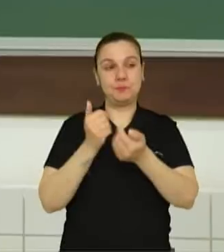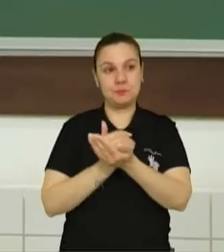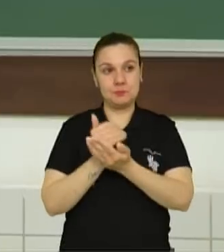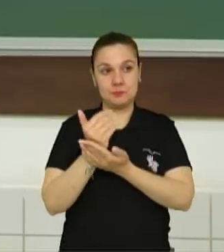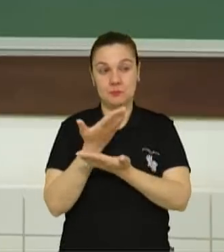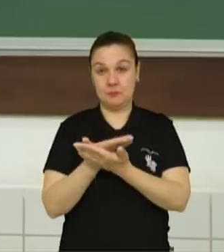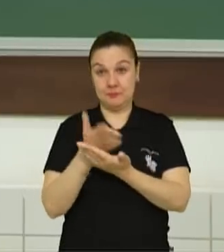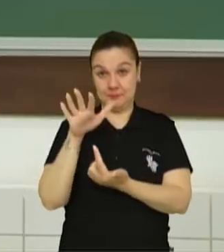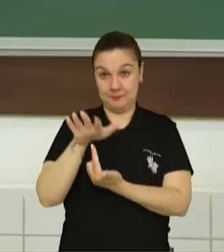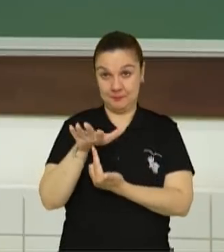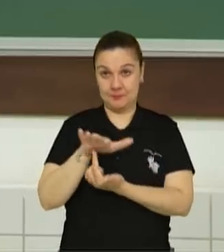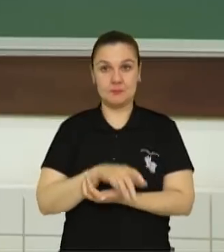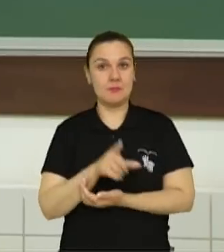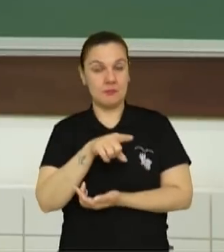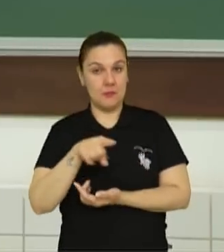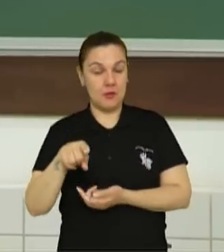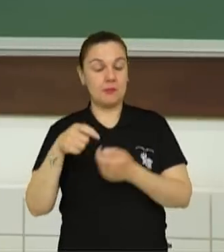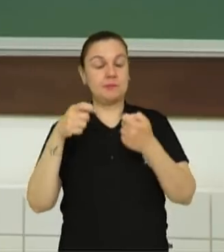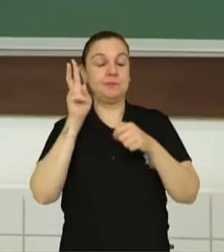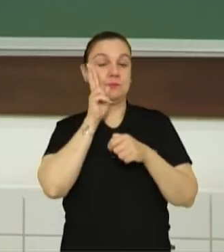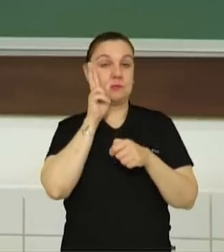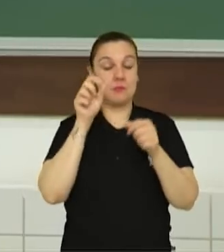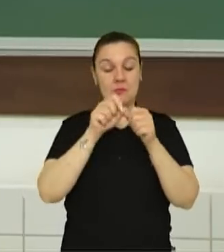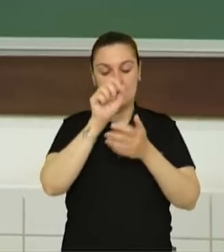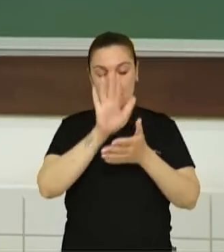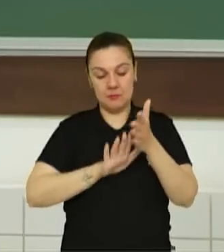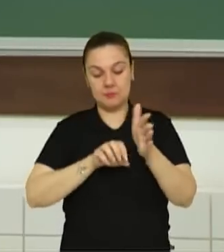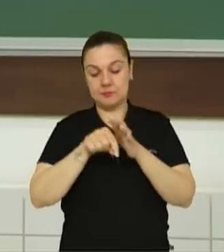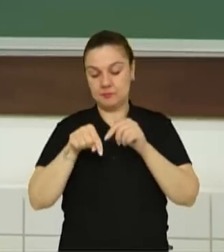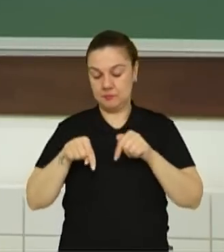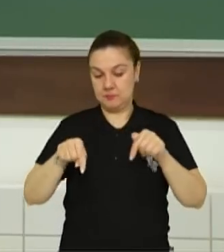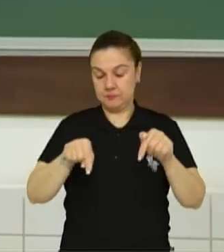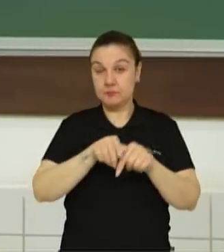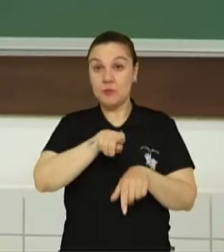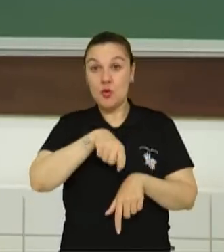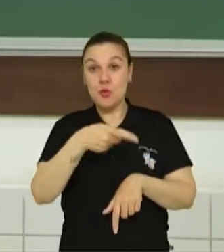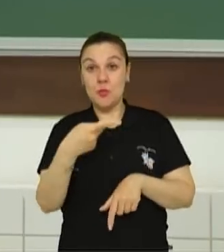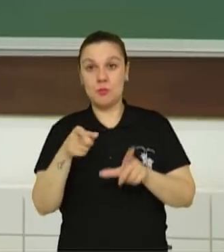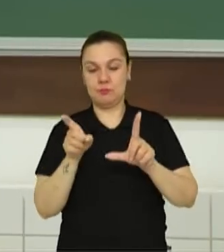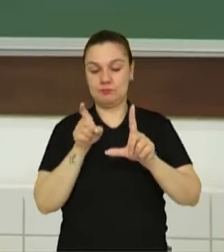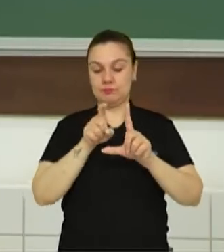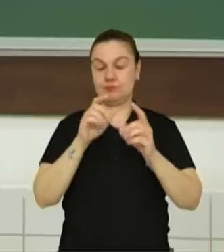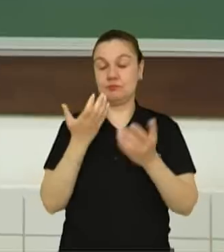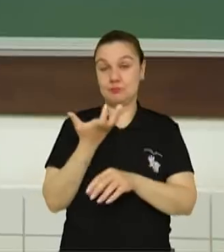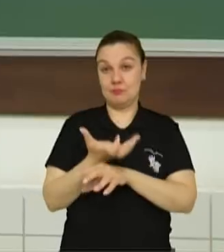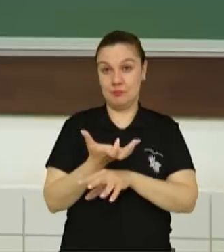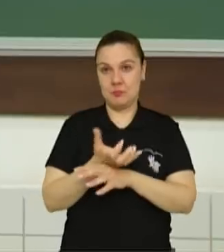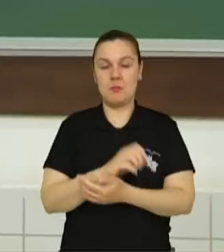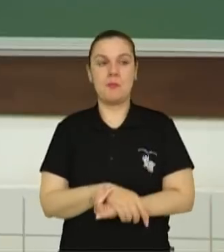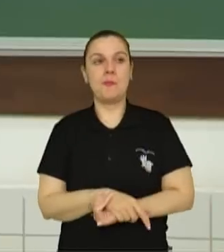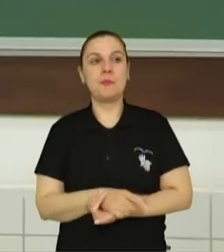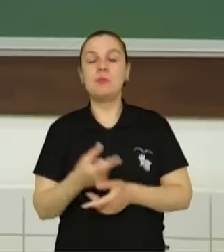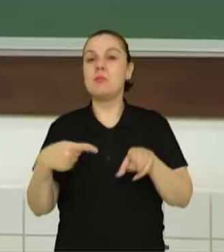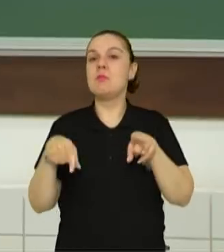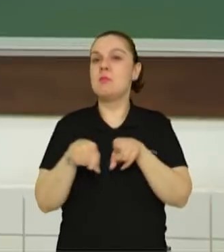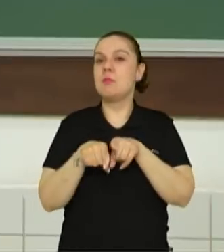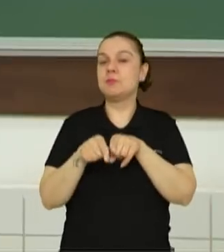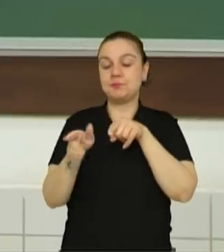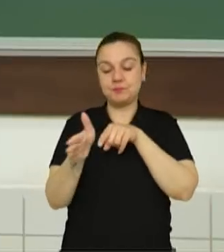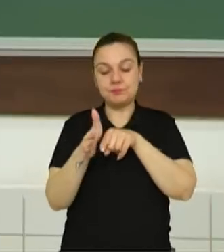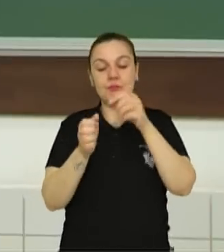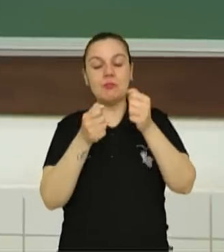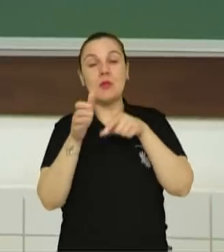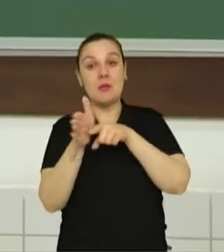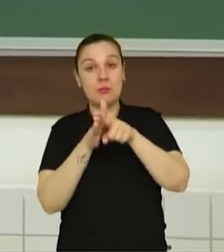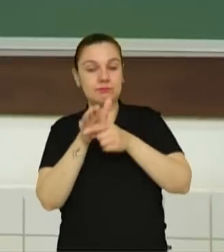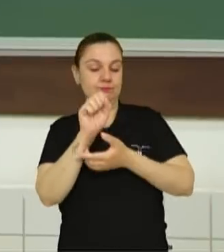do Aula Paraná. Lembre de realizar as atividades do Classroom, né, referente à sua disciplina, e também aquelas que o seu